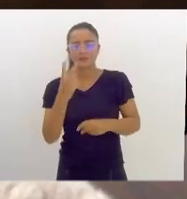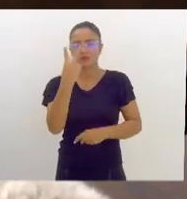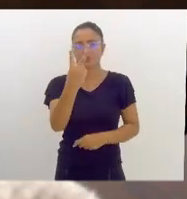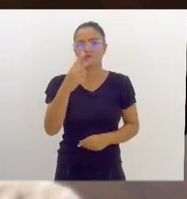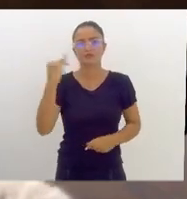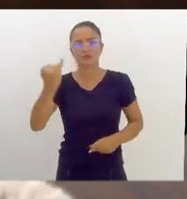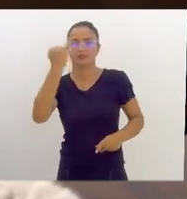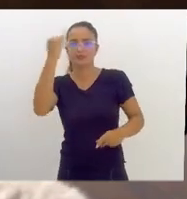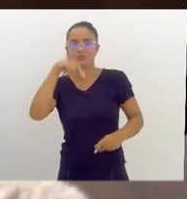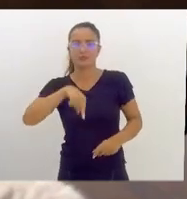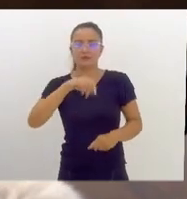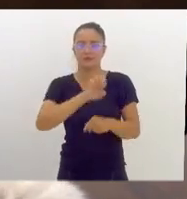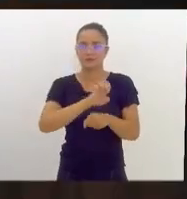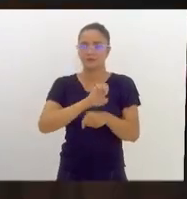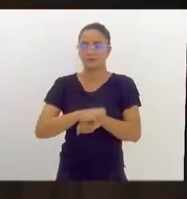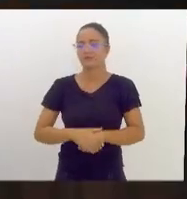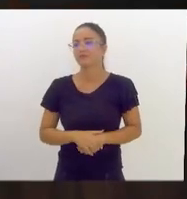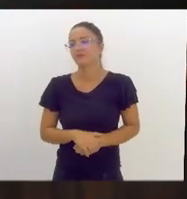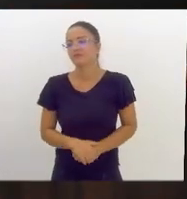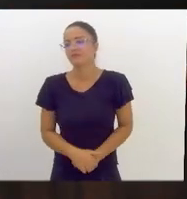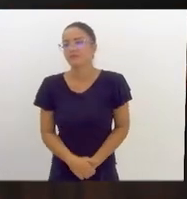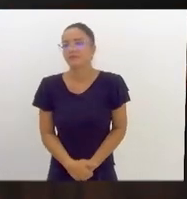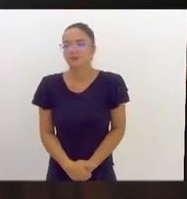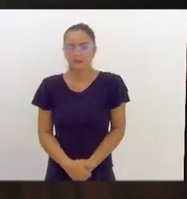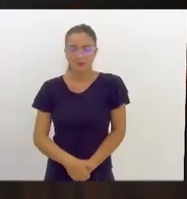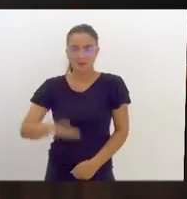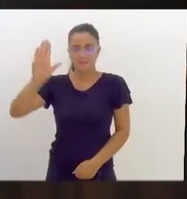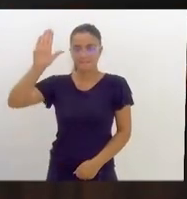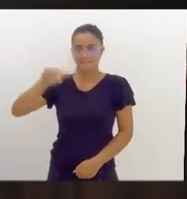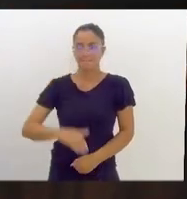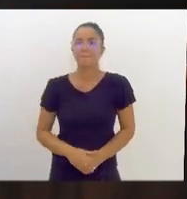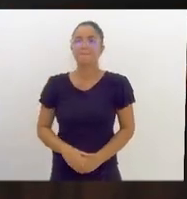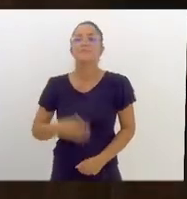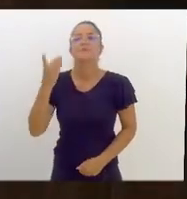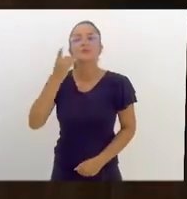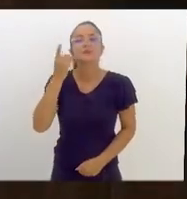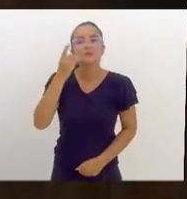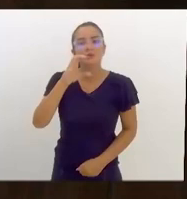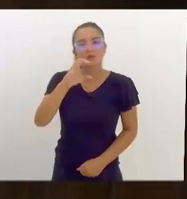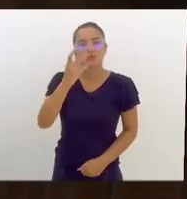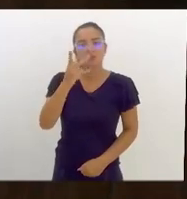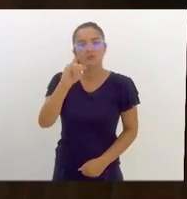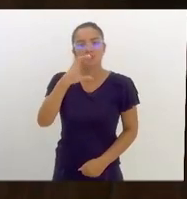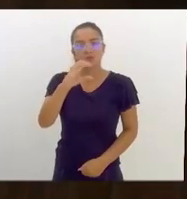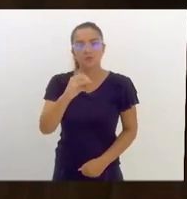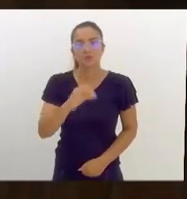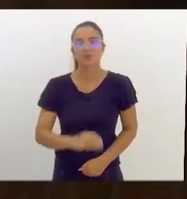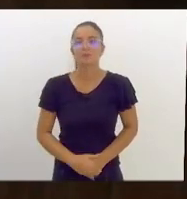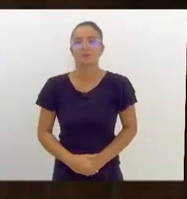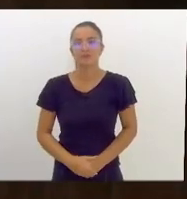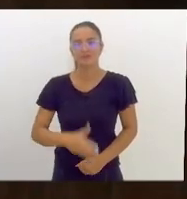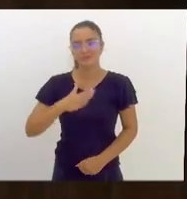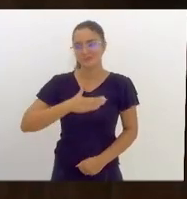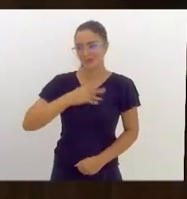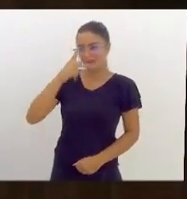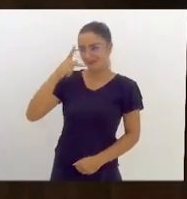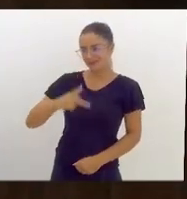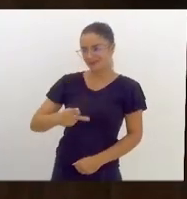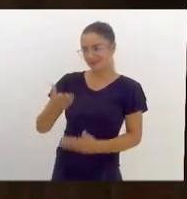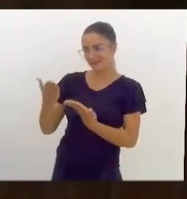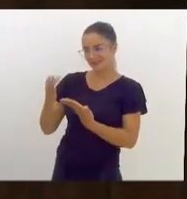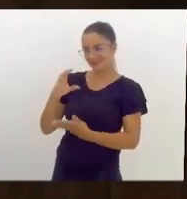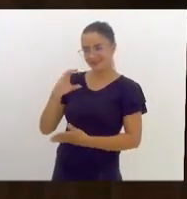nosso Estado. Muito obrigado. Senhora presidente, deputado Chico, meu presidente da CCJ,